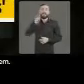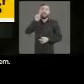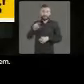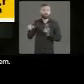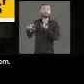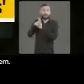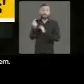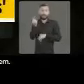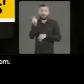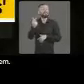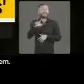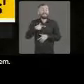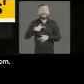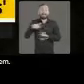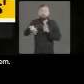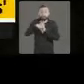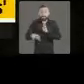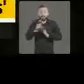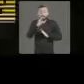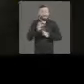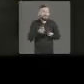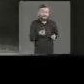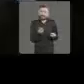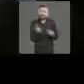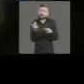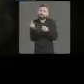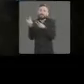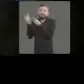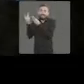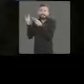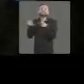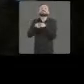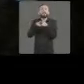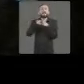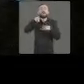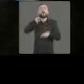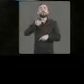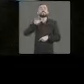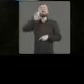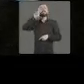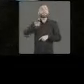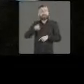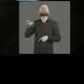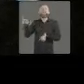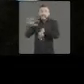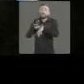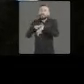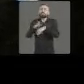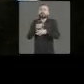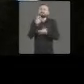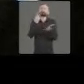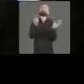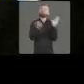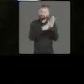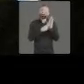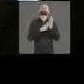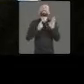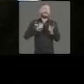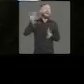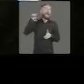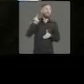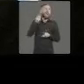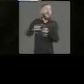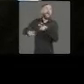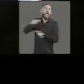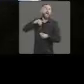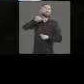Quer privatizar Tudo o que o Brasil tem Por fim Onyx Lorenzoni Seu braço direito Já confessou a Lava Jato Ter recebido